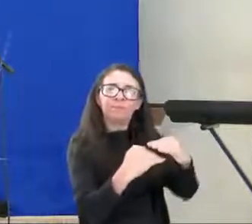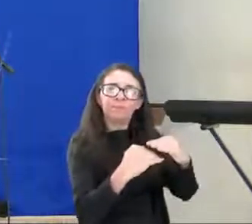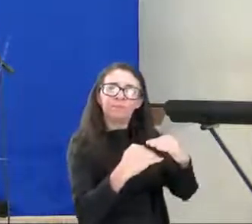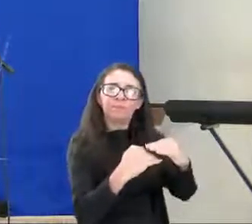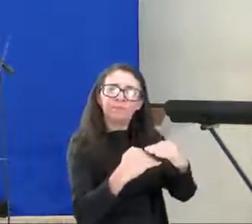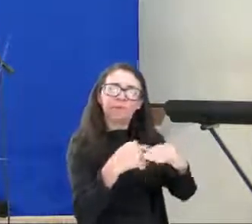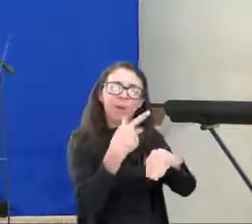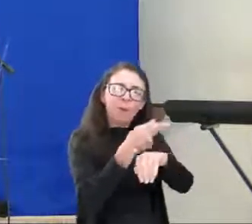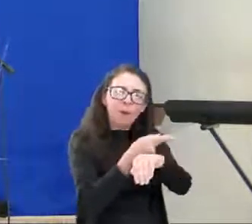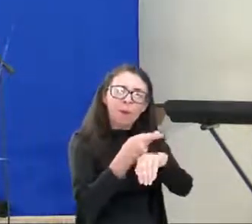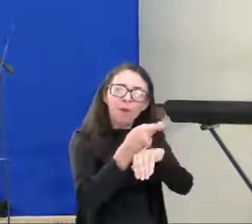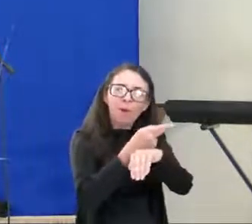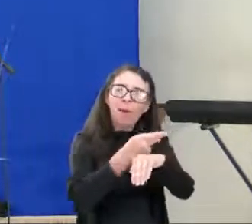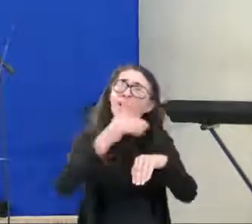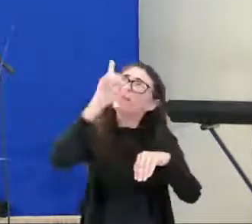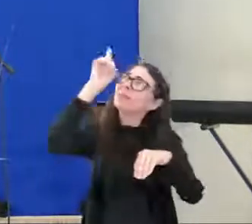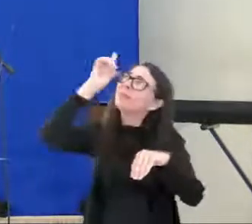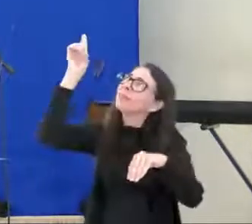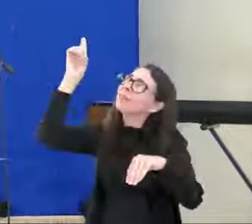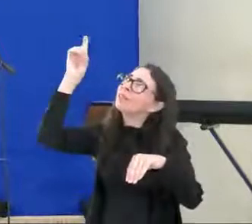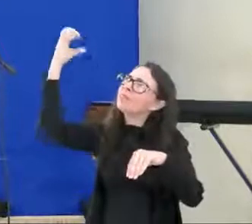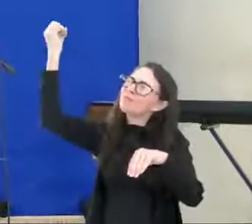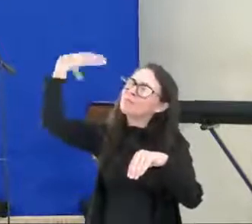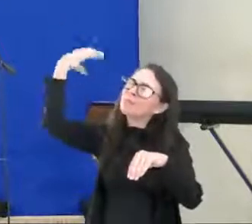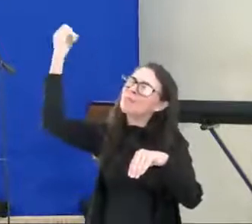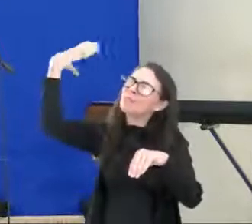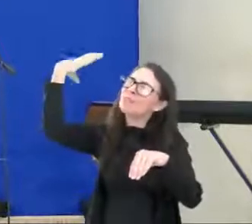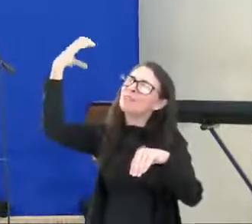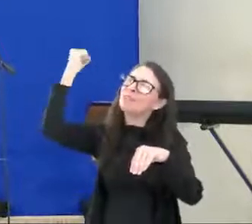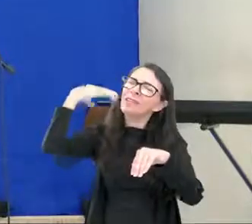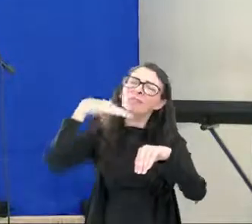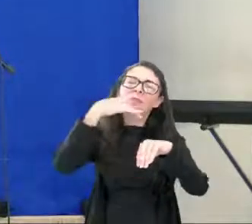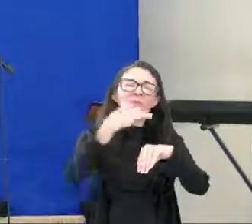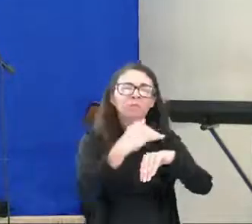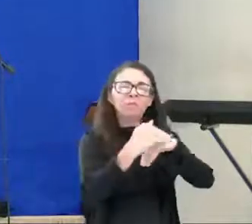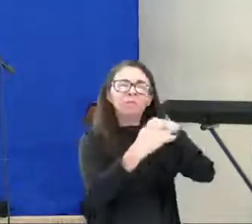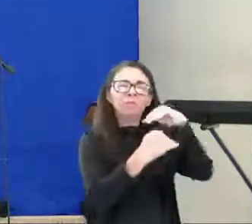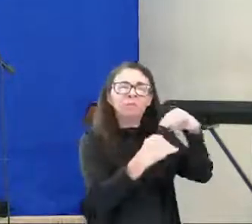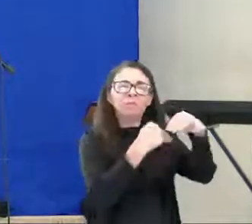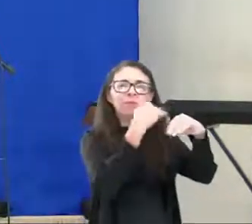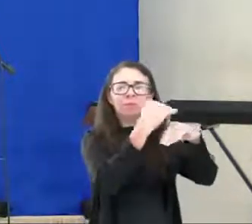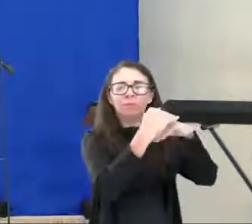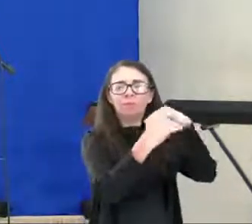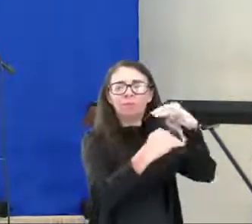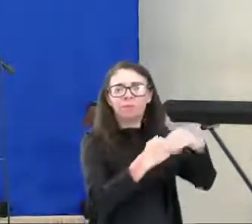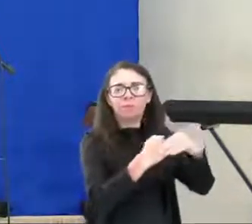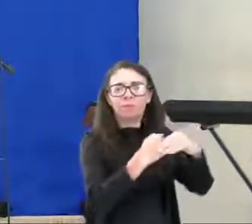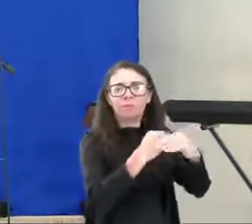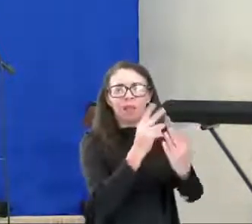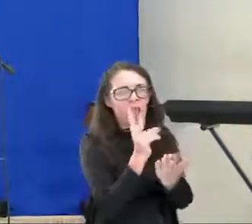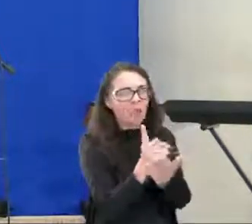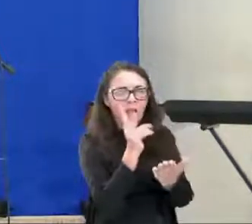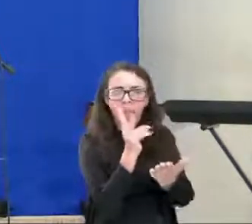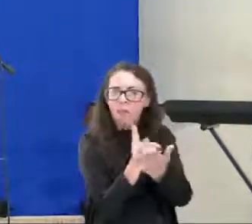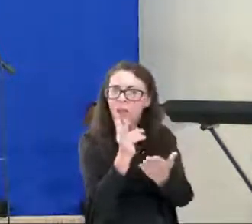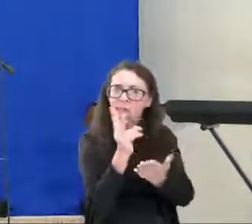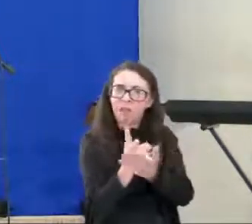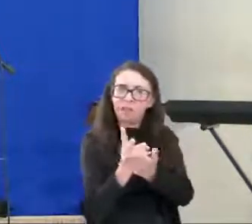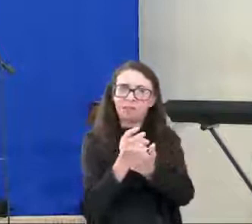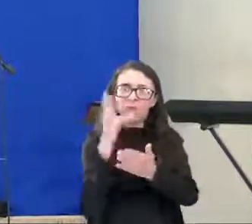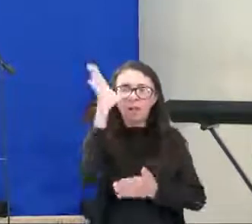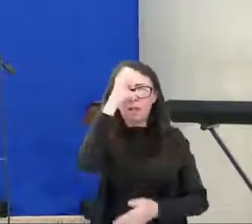os líderes espirituais e os membros do corpo têm tarefas diferentes, dadas por Deus para o bem de todo o